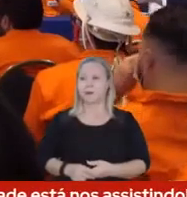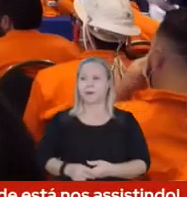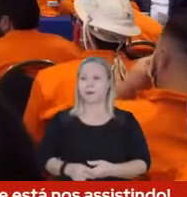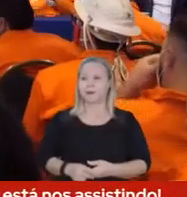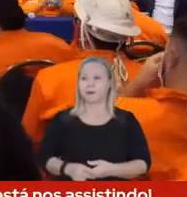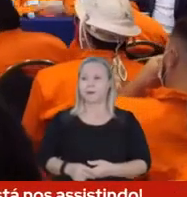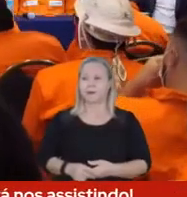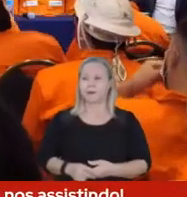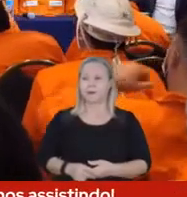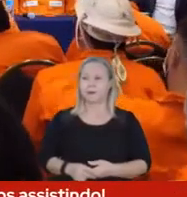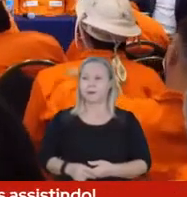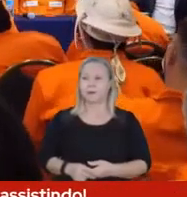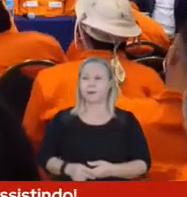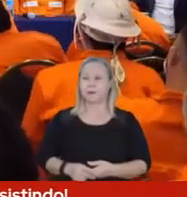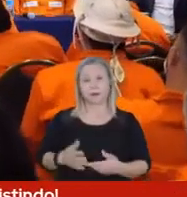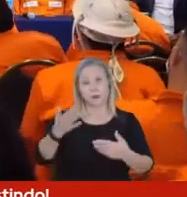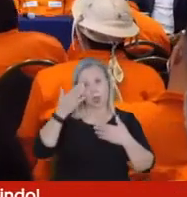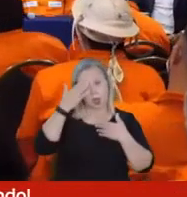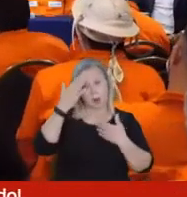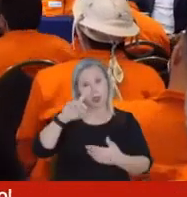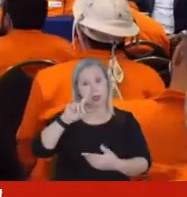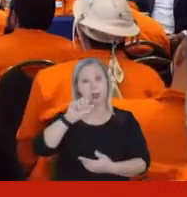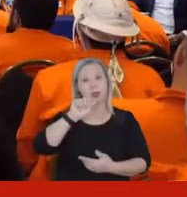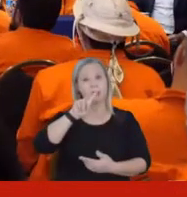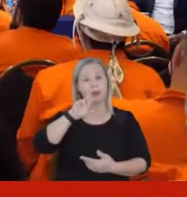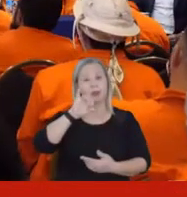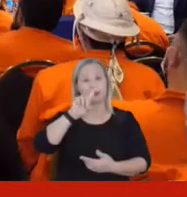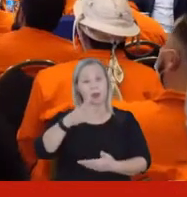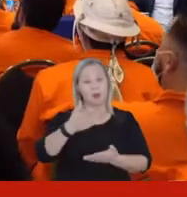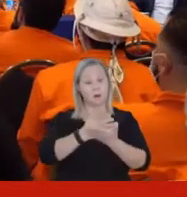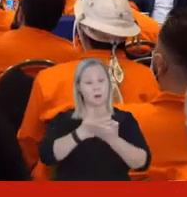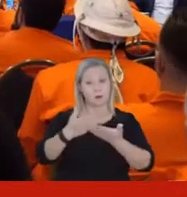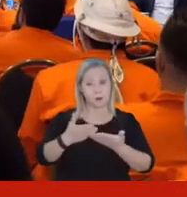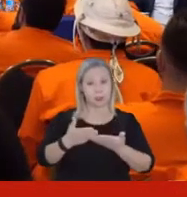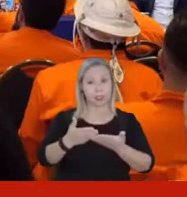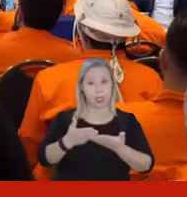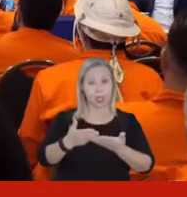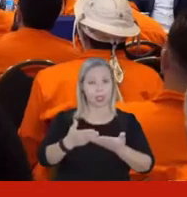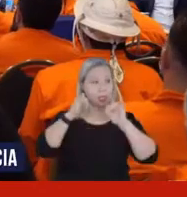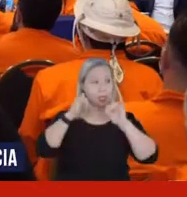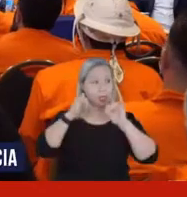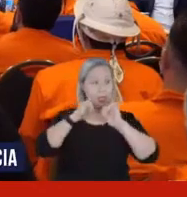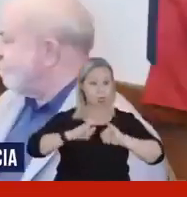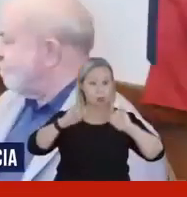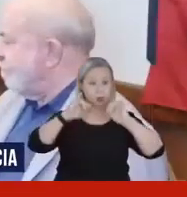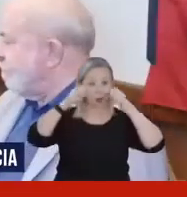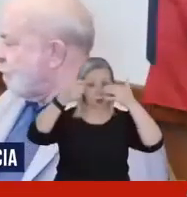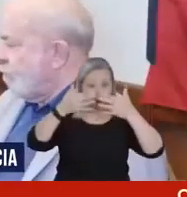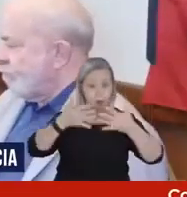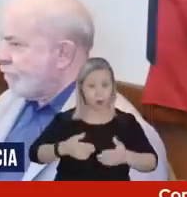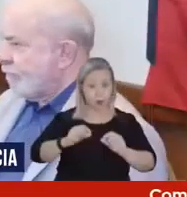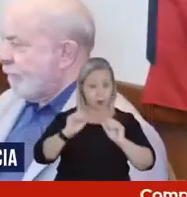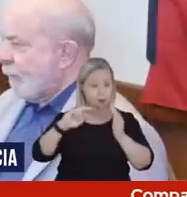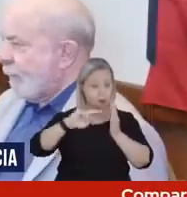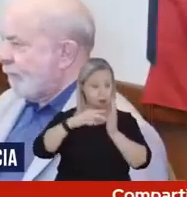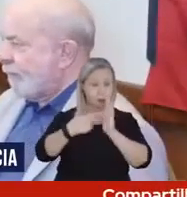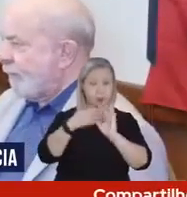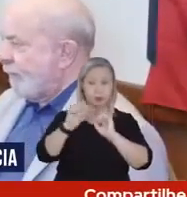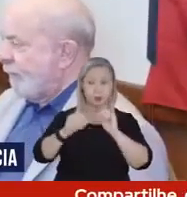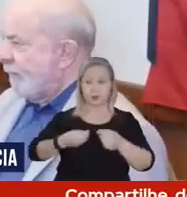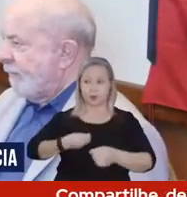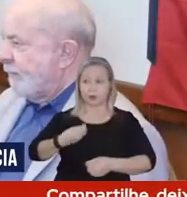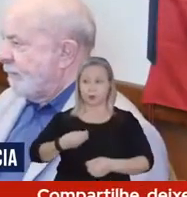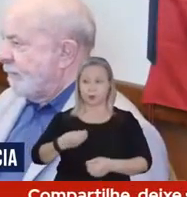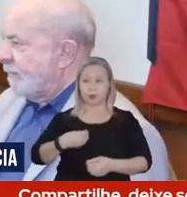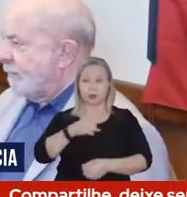Obrigada ao David. Então, nós vamos começar aqui a exposição. E é muito significativo, né? A gente está no Rio de Janeiro, é a sede da Petrobras, a gente